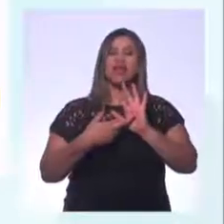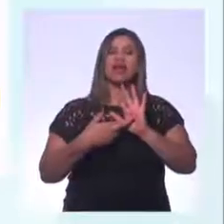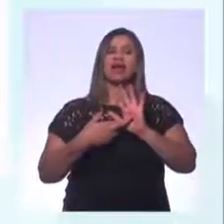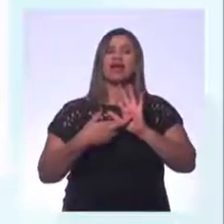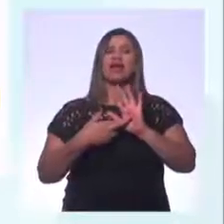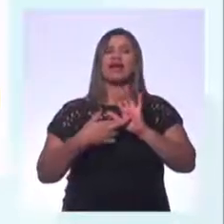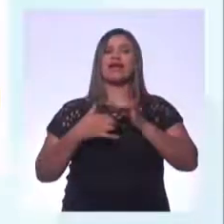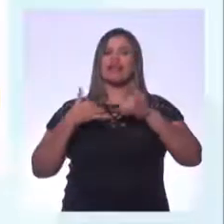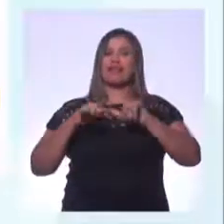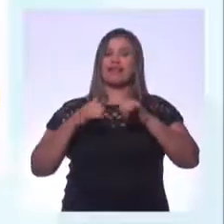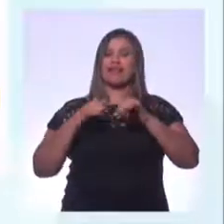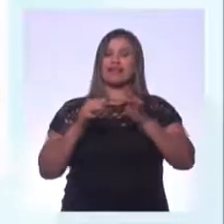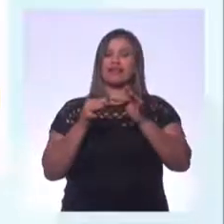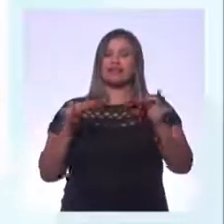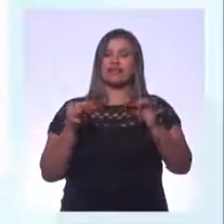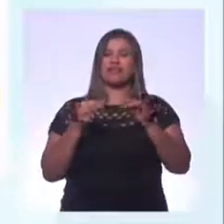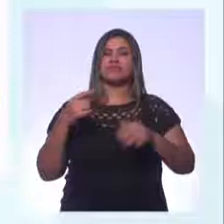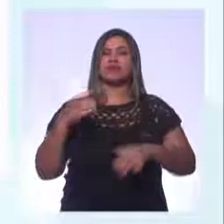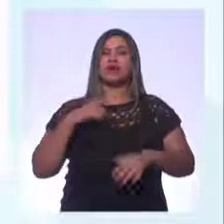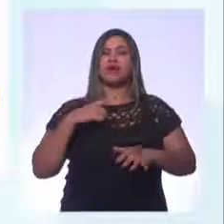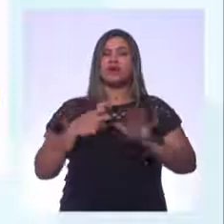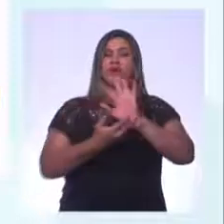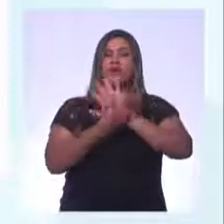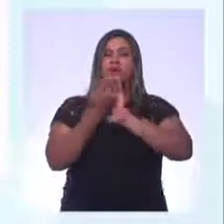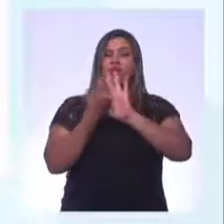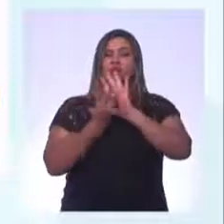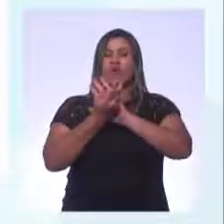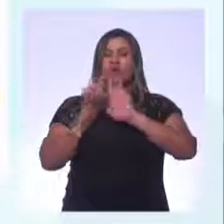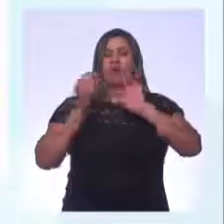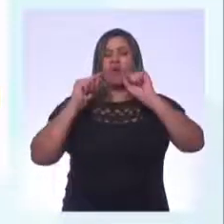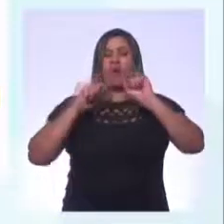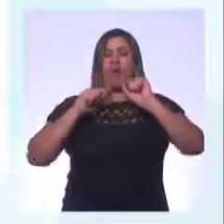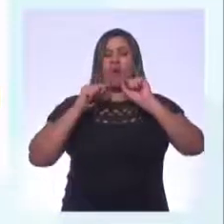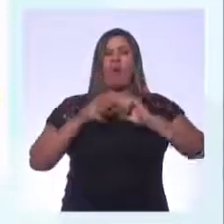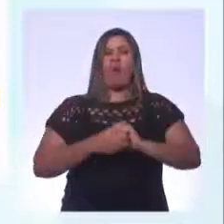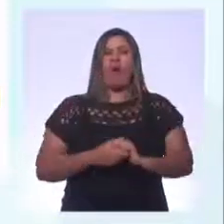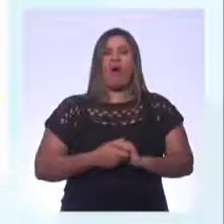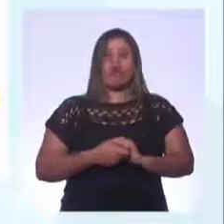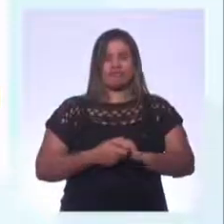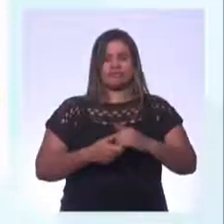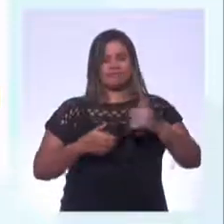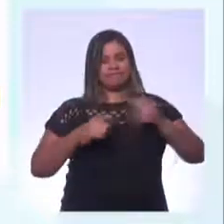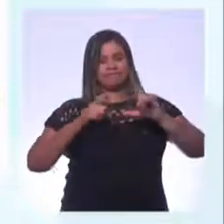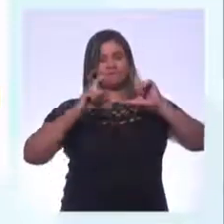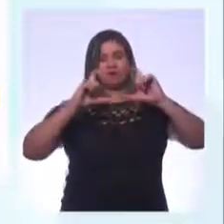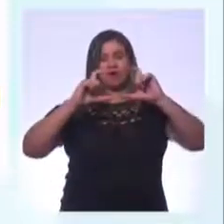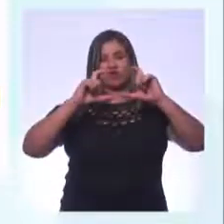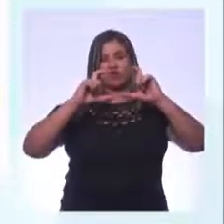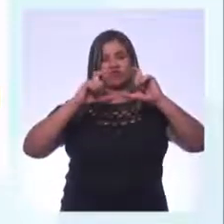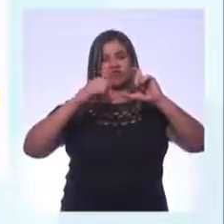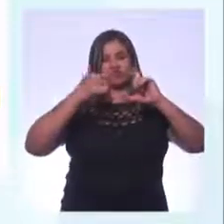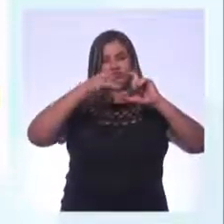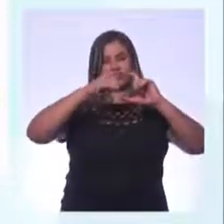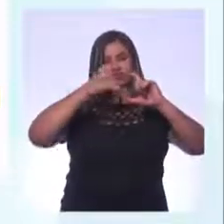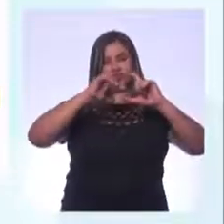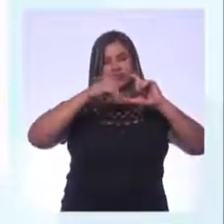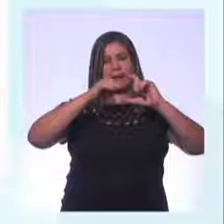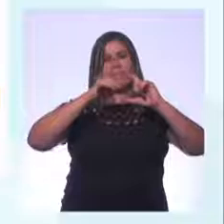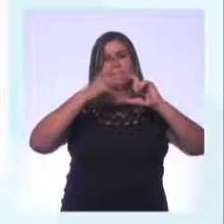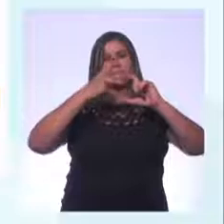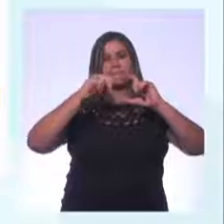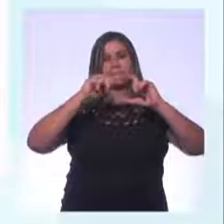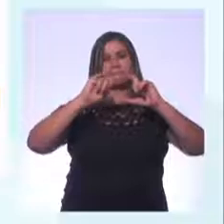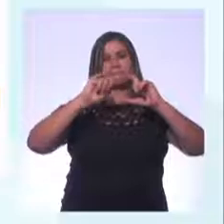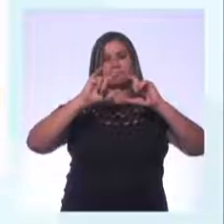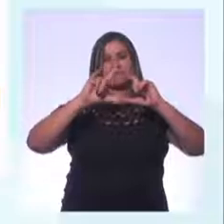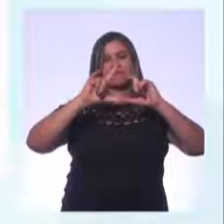aí o desenho que simula o que seria uma pilha, que tem aí uma espécie de